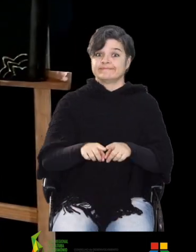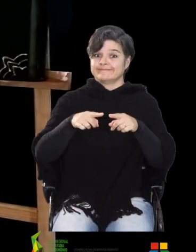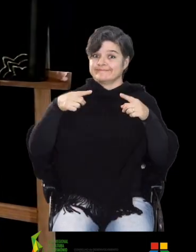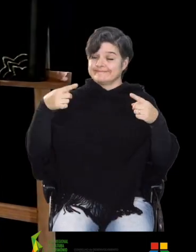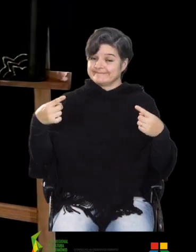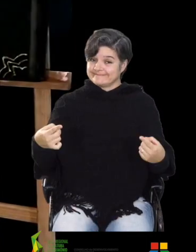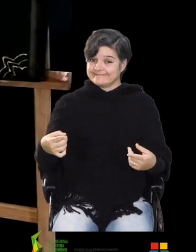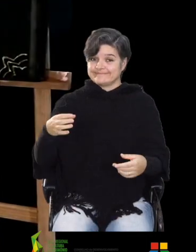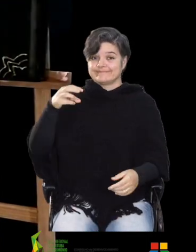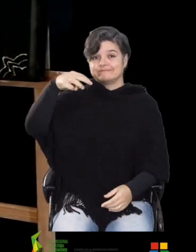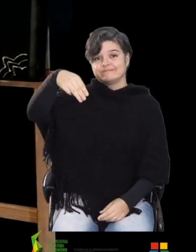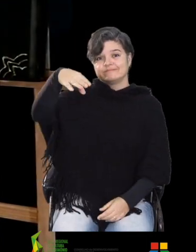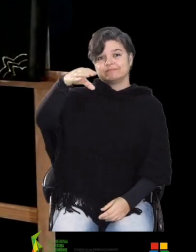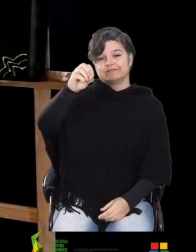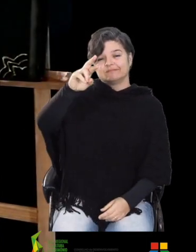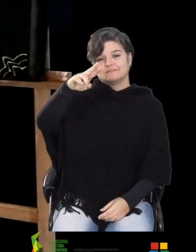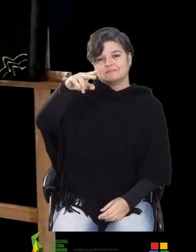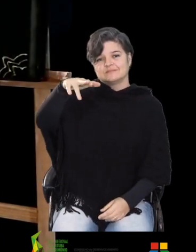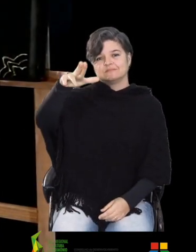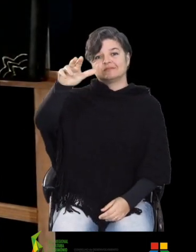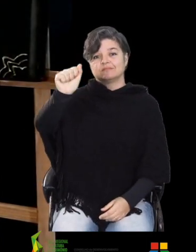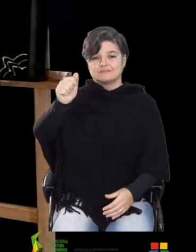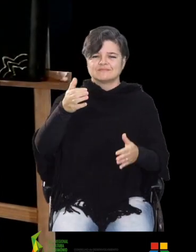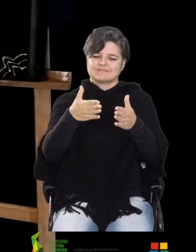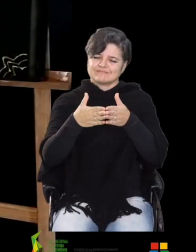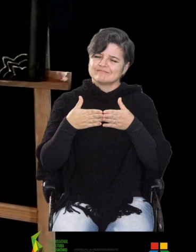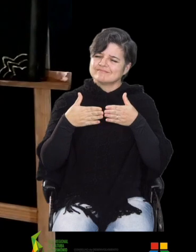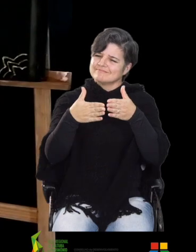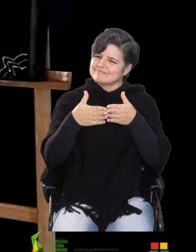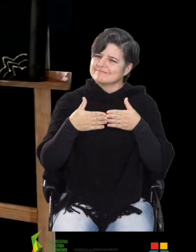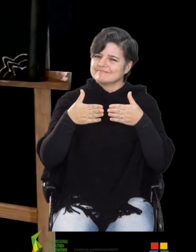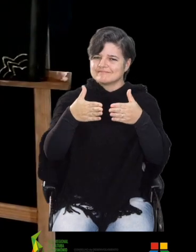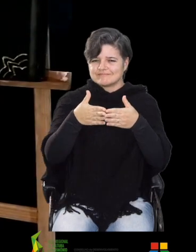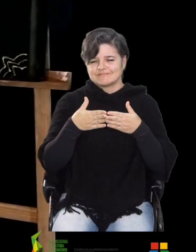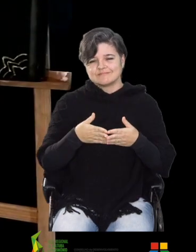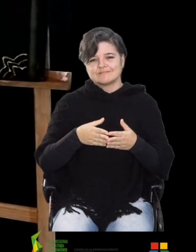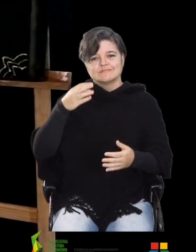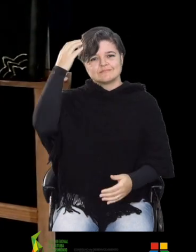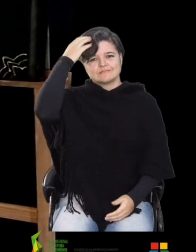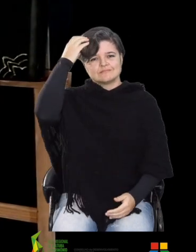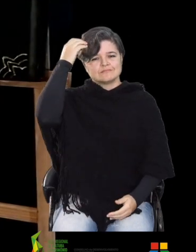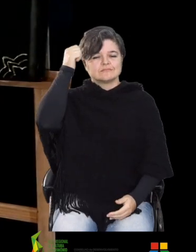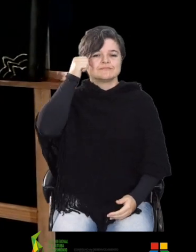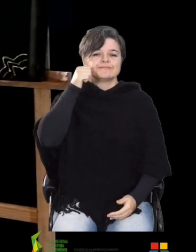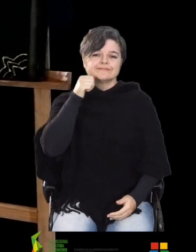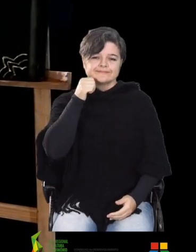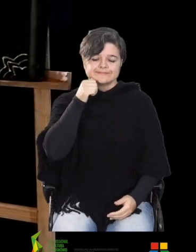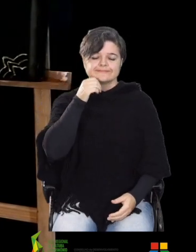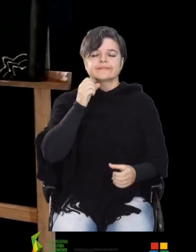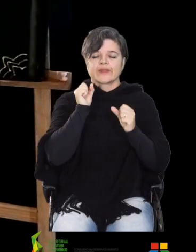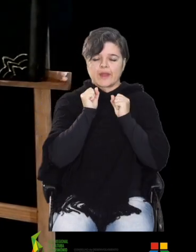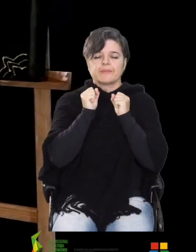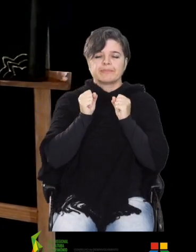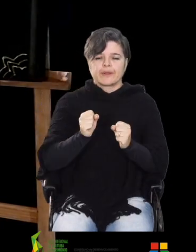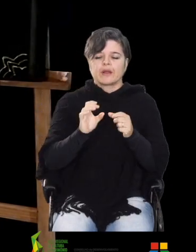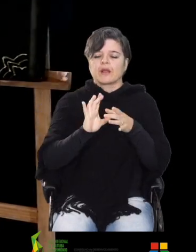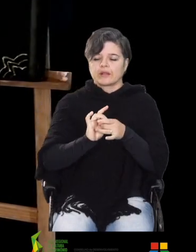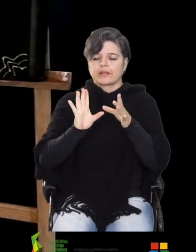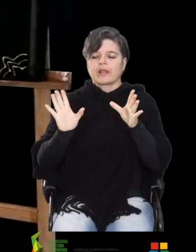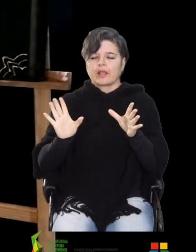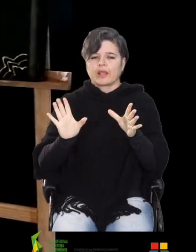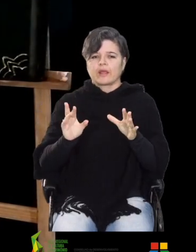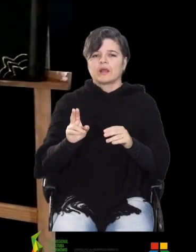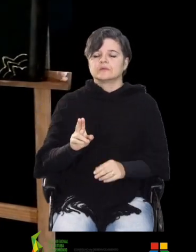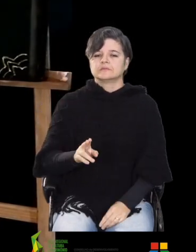tanto morena insistir a rainha foi consistir naquela